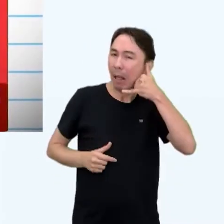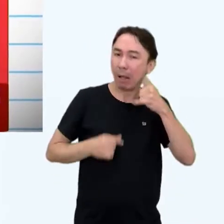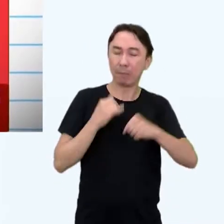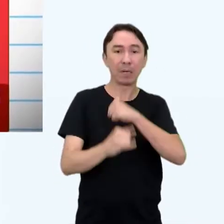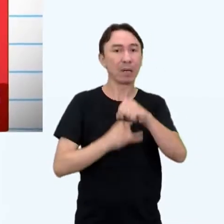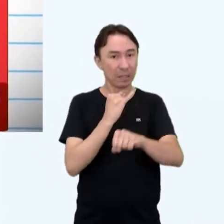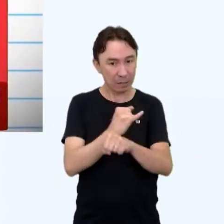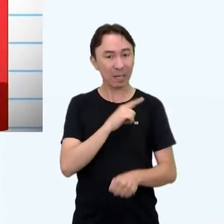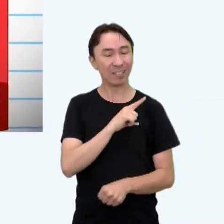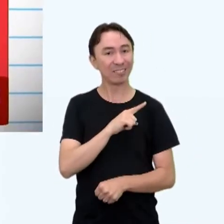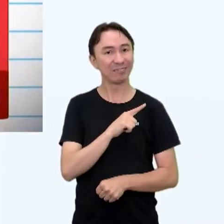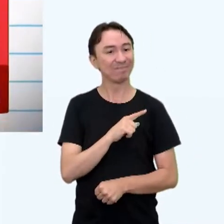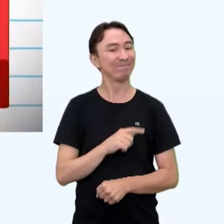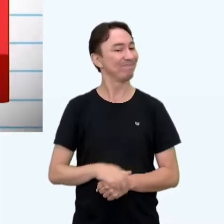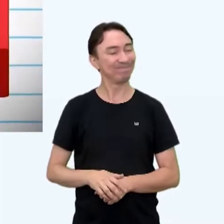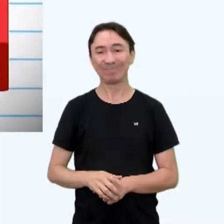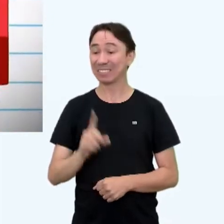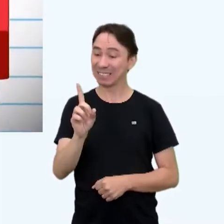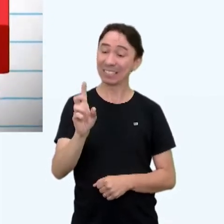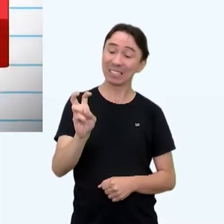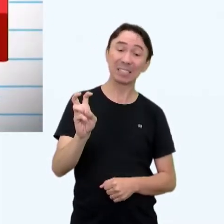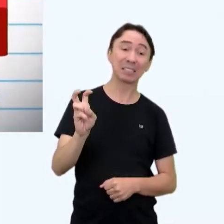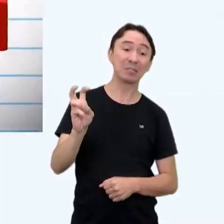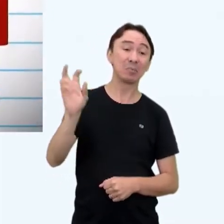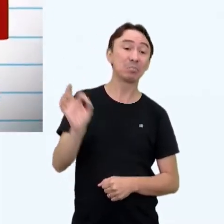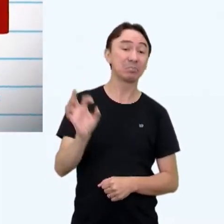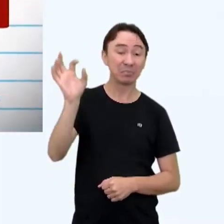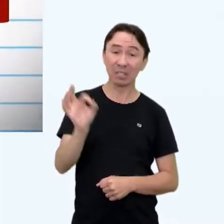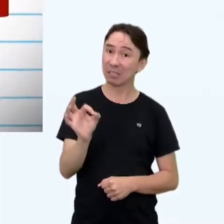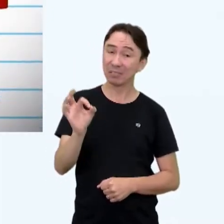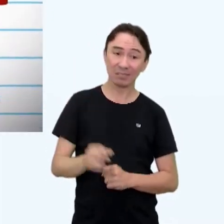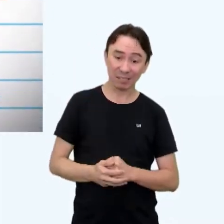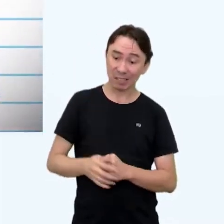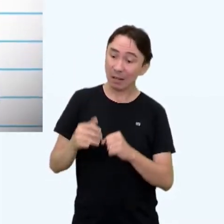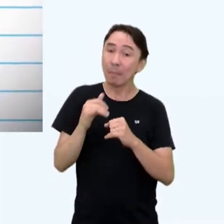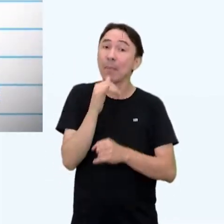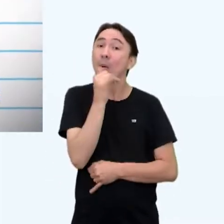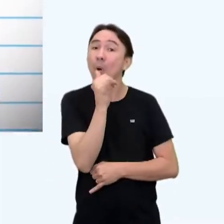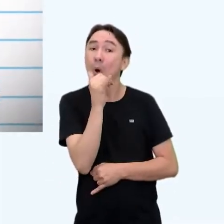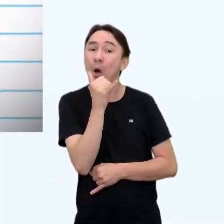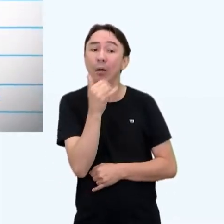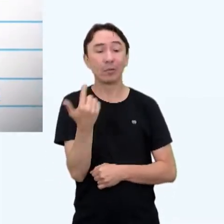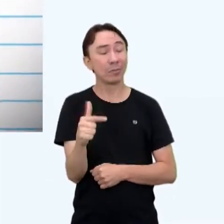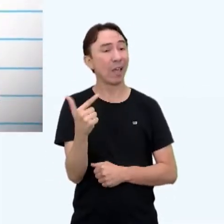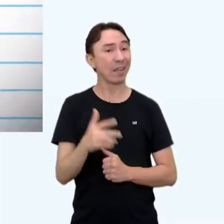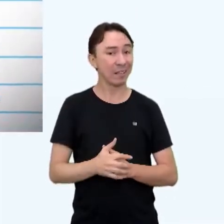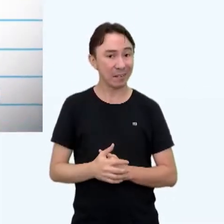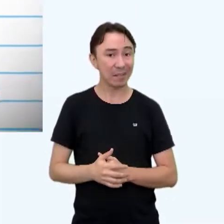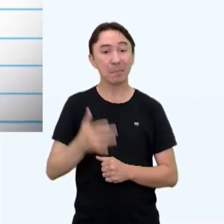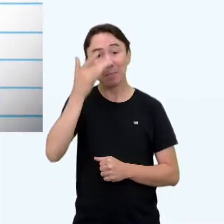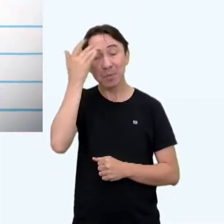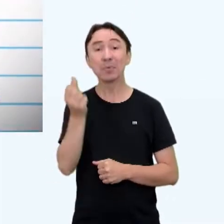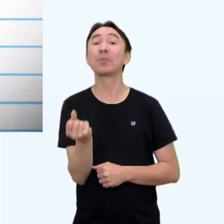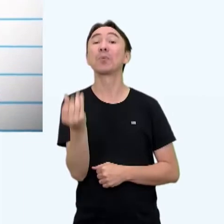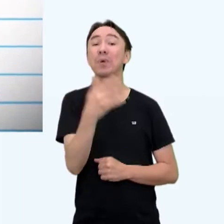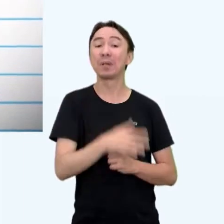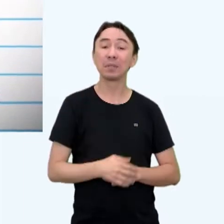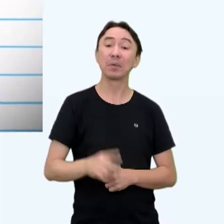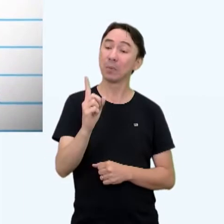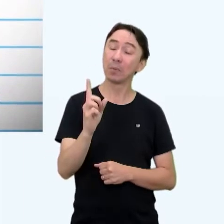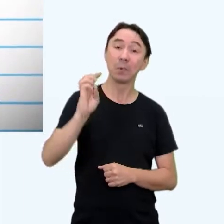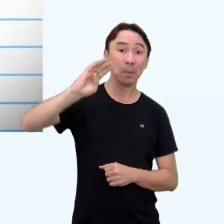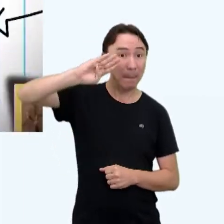Cerca de 15% do mundo sequer tem eletricidade. Isso equivale a mais de 1 bilhão de pessoas ou aproximadamente